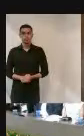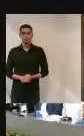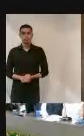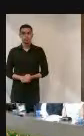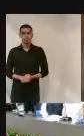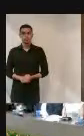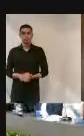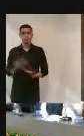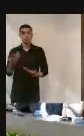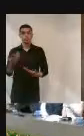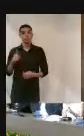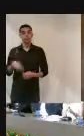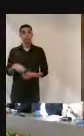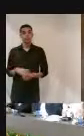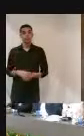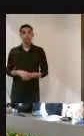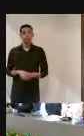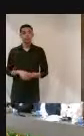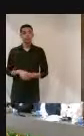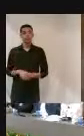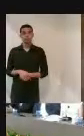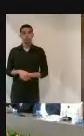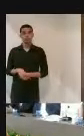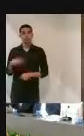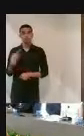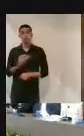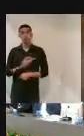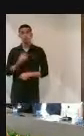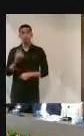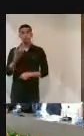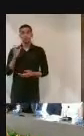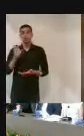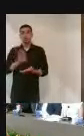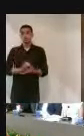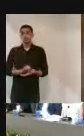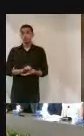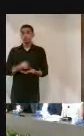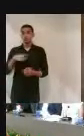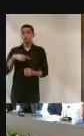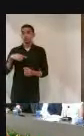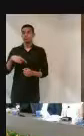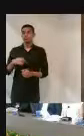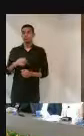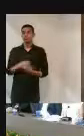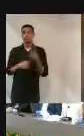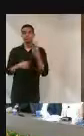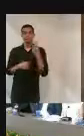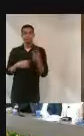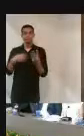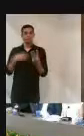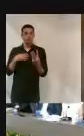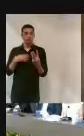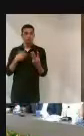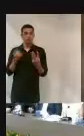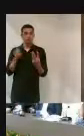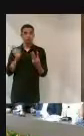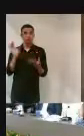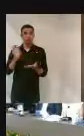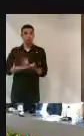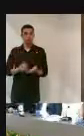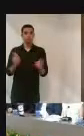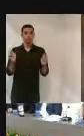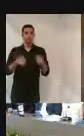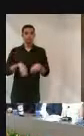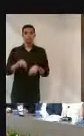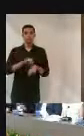as iniciativas. Quando a gente investe na cooperativa, essas são as 3 formas de investimento, capacitação, investimento em equipamentos